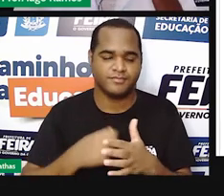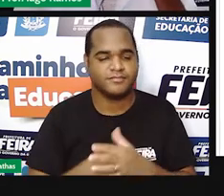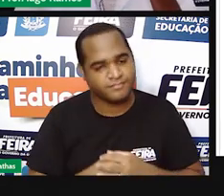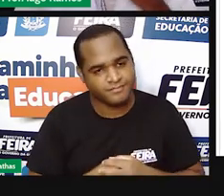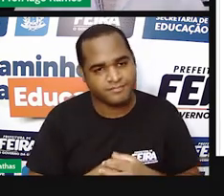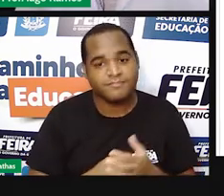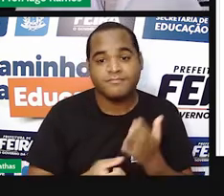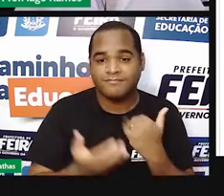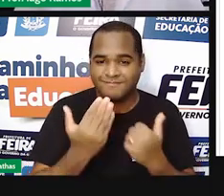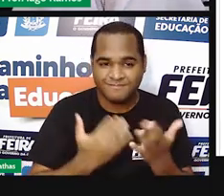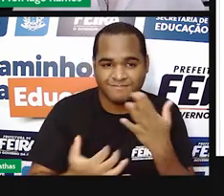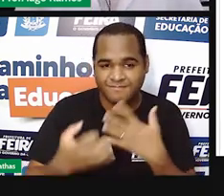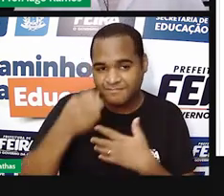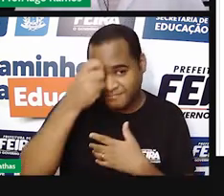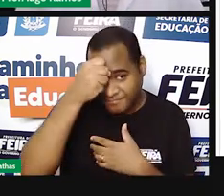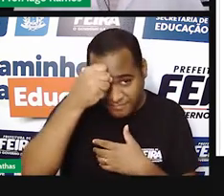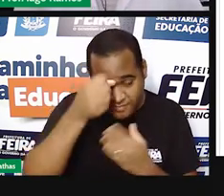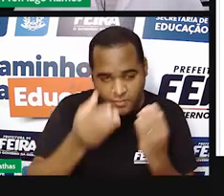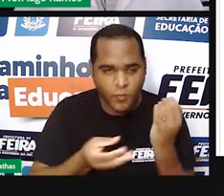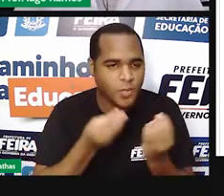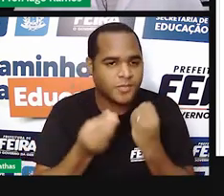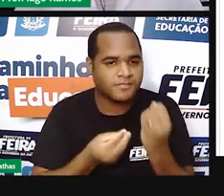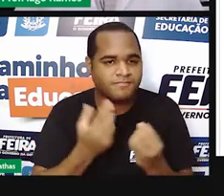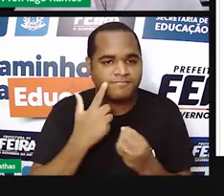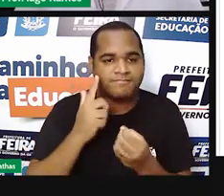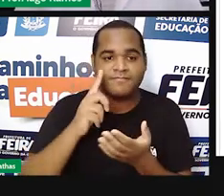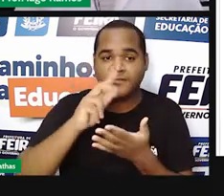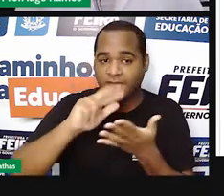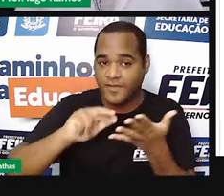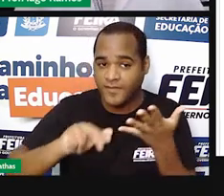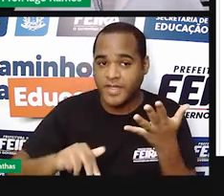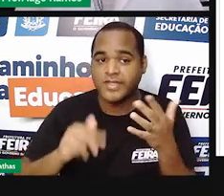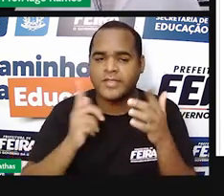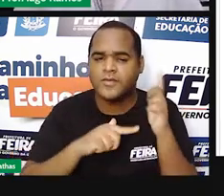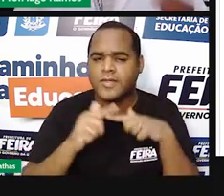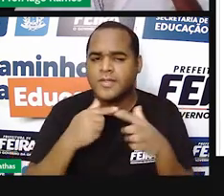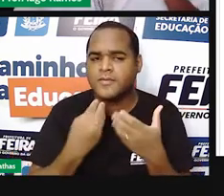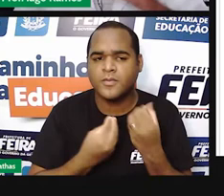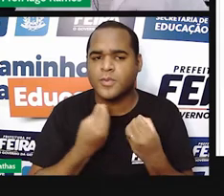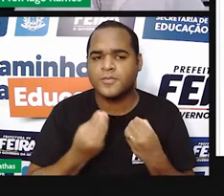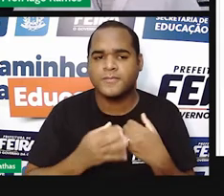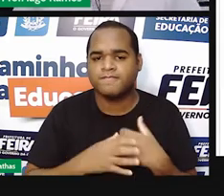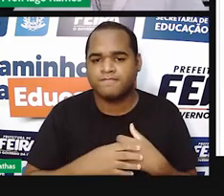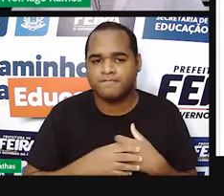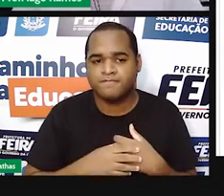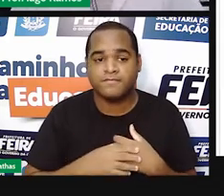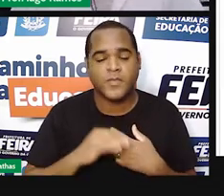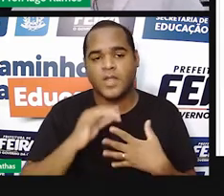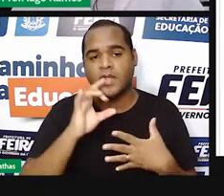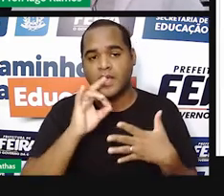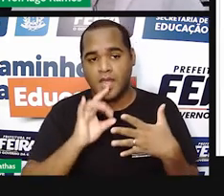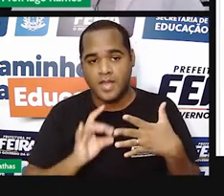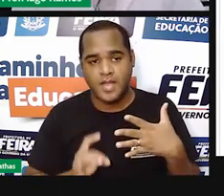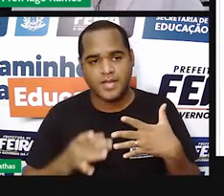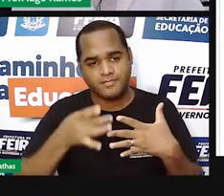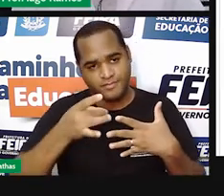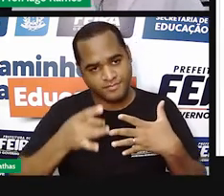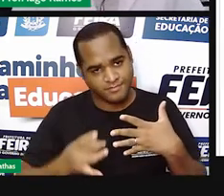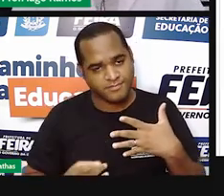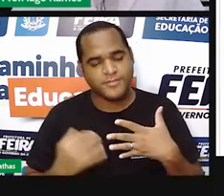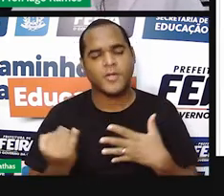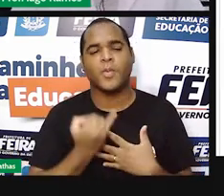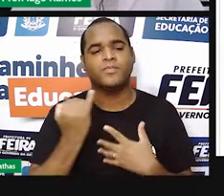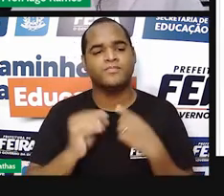então vem vem comigo vamos achar quantas maneiras ele pode fazer isso tá bom só um detalhe interessante aqui